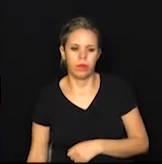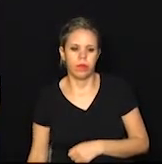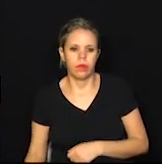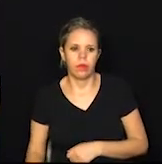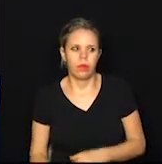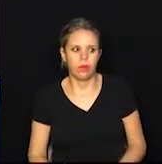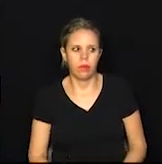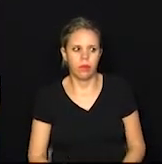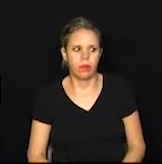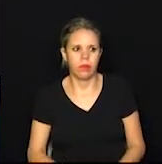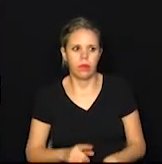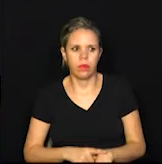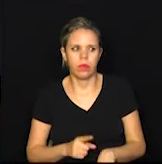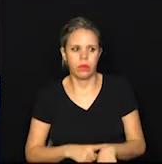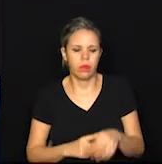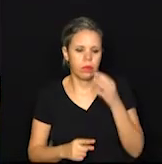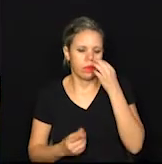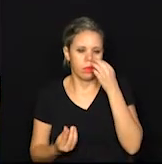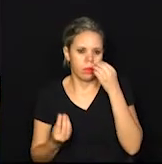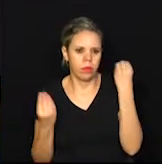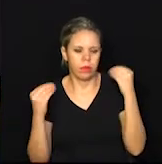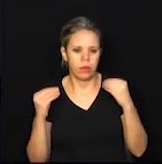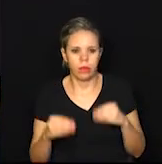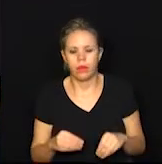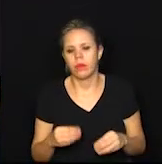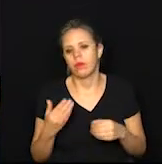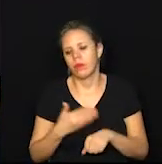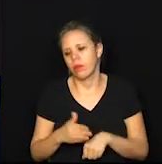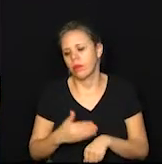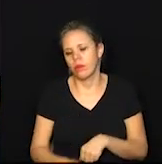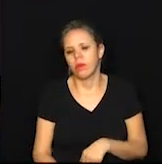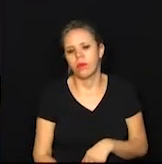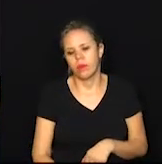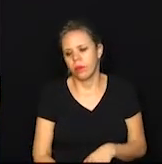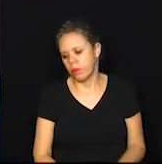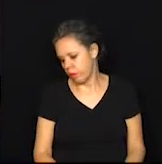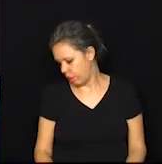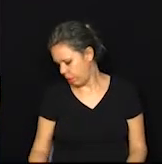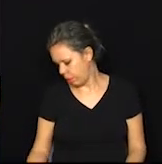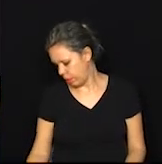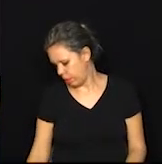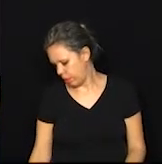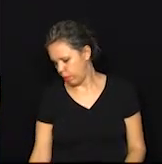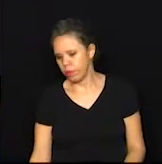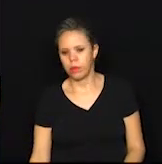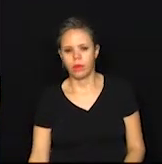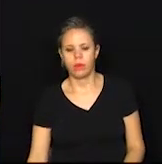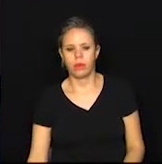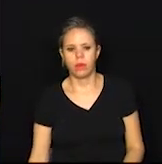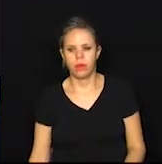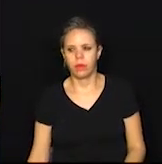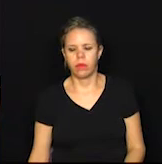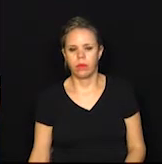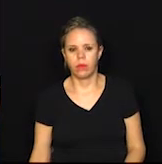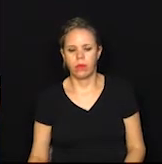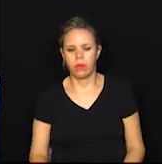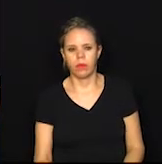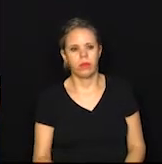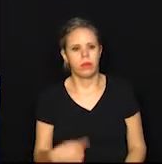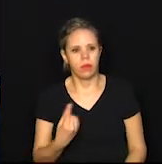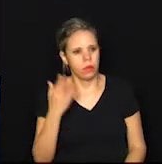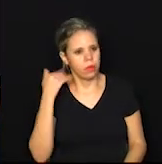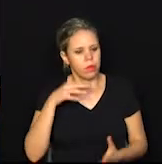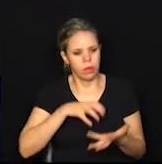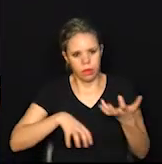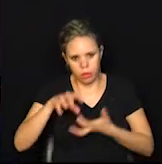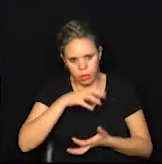poderia ter colocado em prática toda essa conjuntura que a gente está querendo. A gente sabe que é muito polêmico por